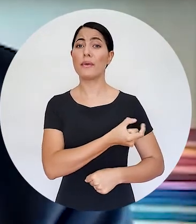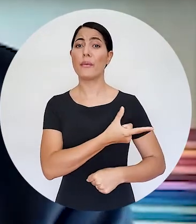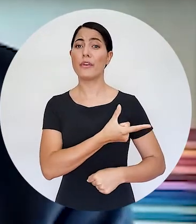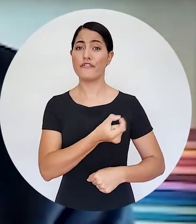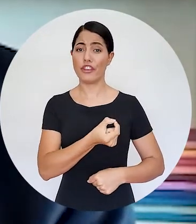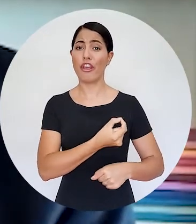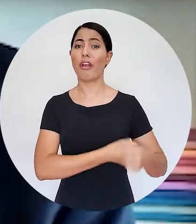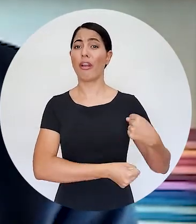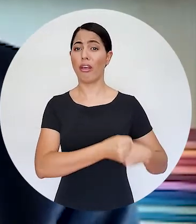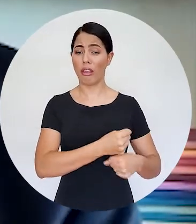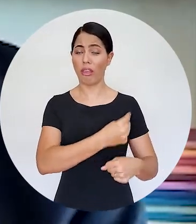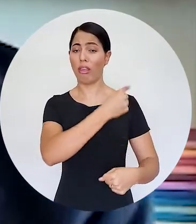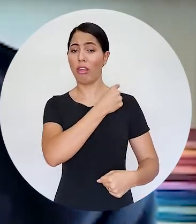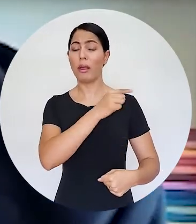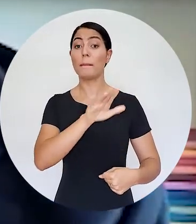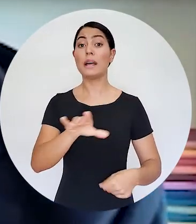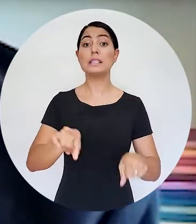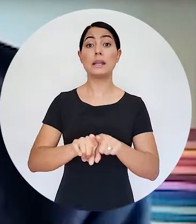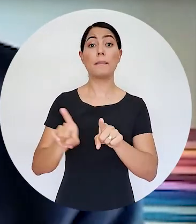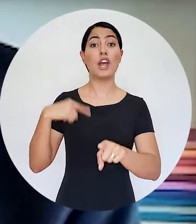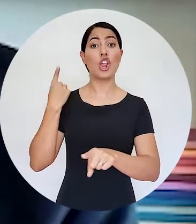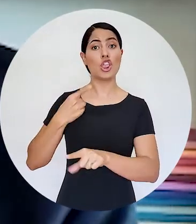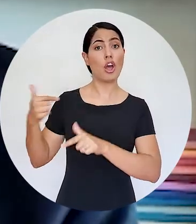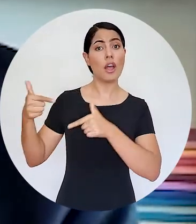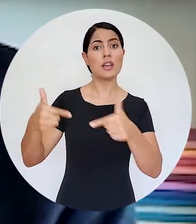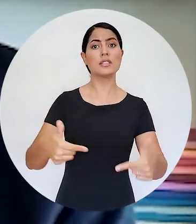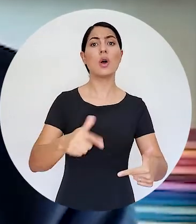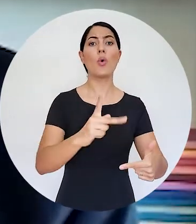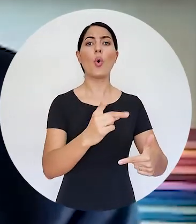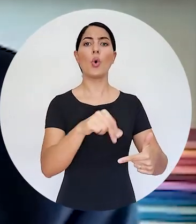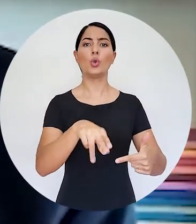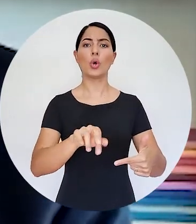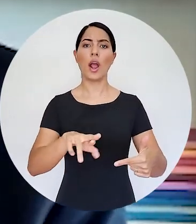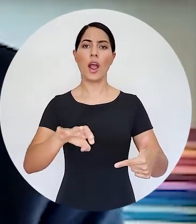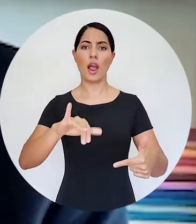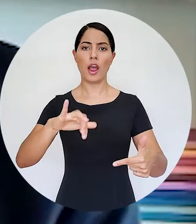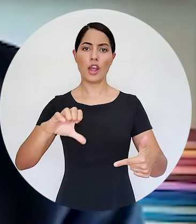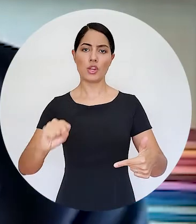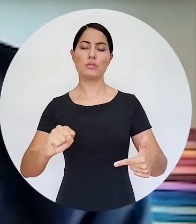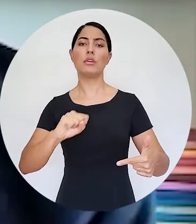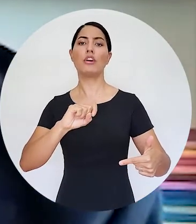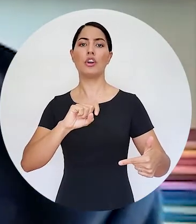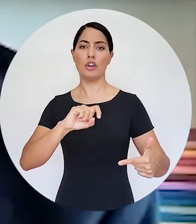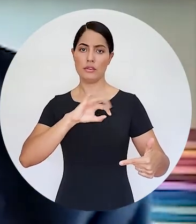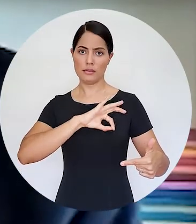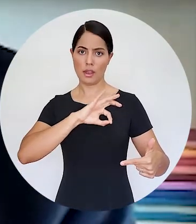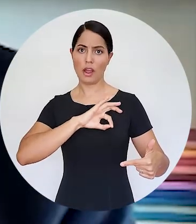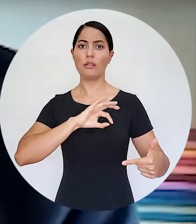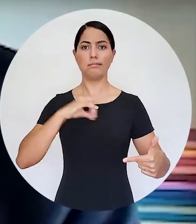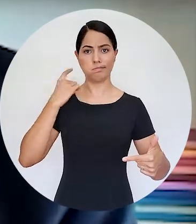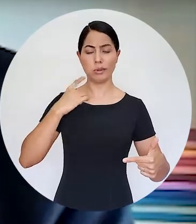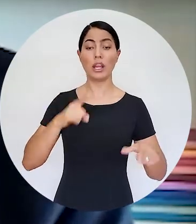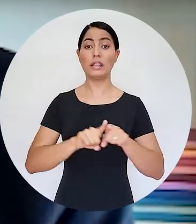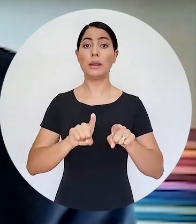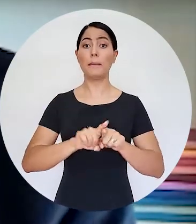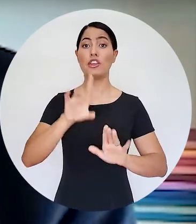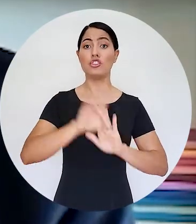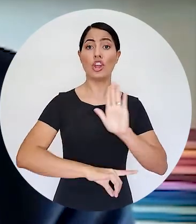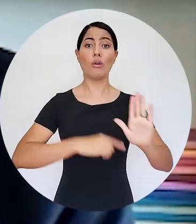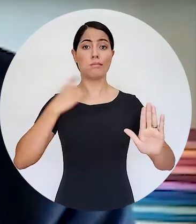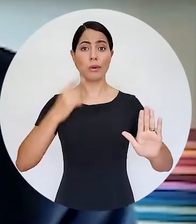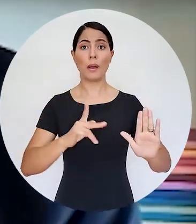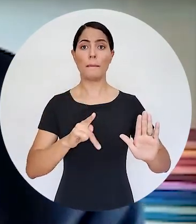do ano de 2020 Mas querendo focar estão os honorários prerrogativas legislações que estão sendo